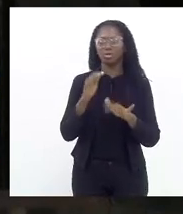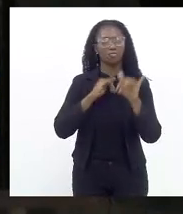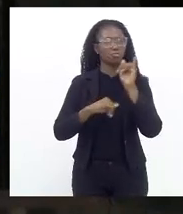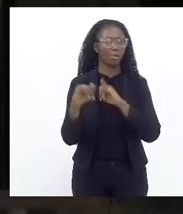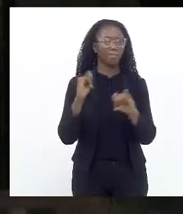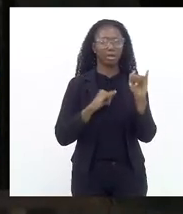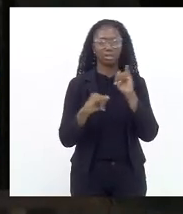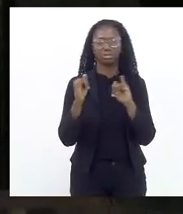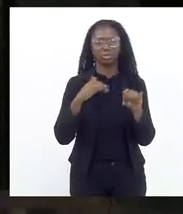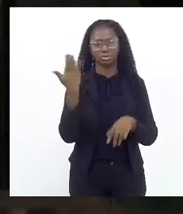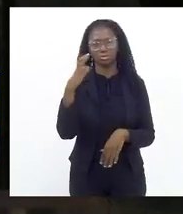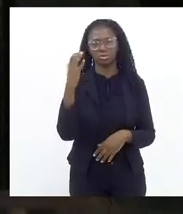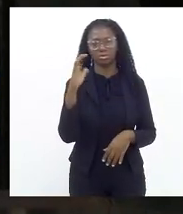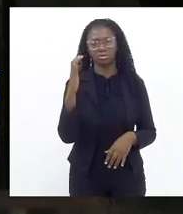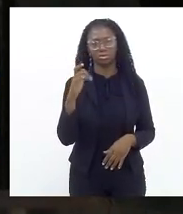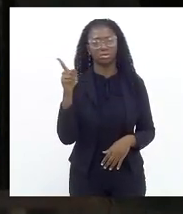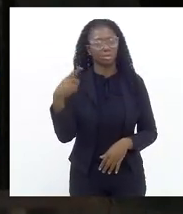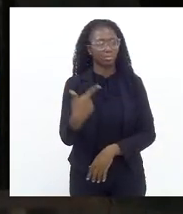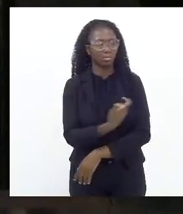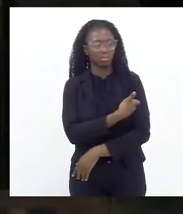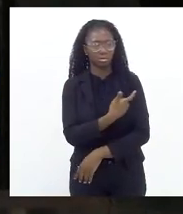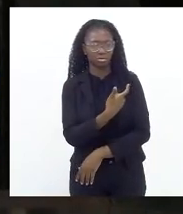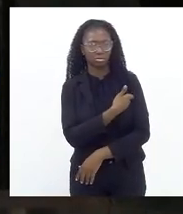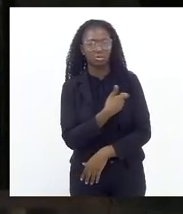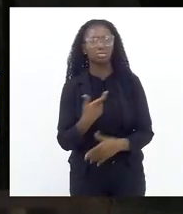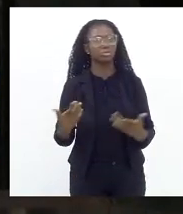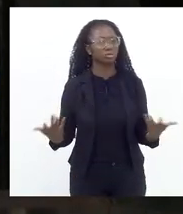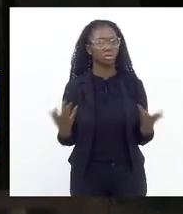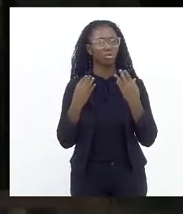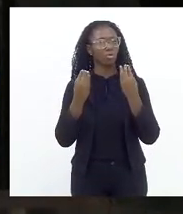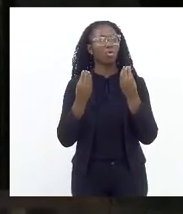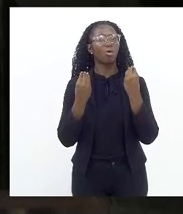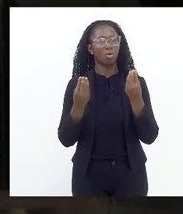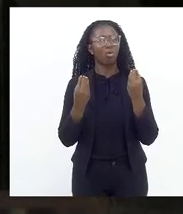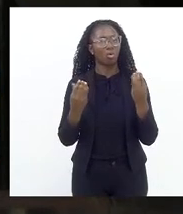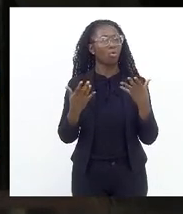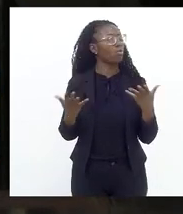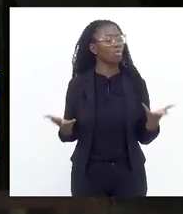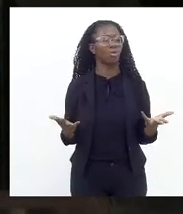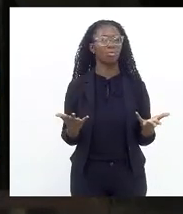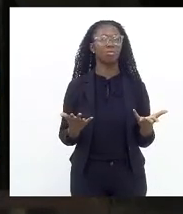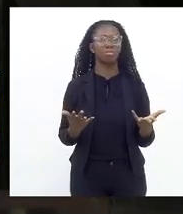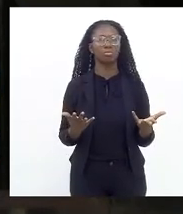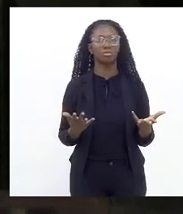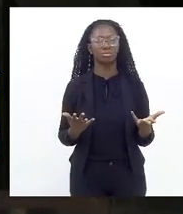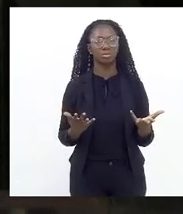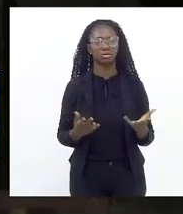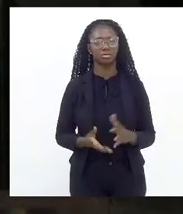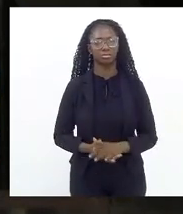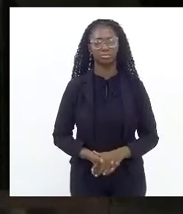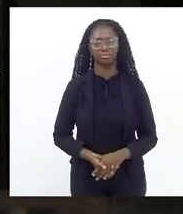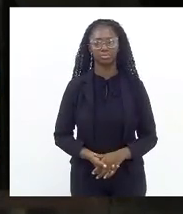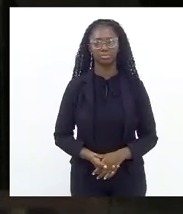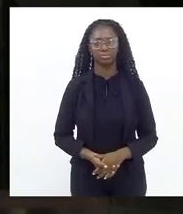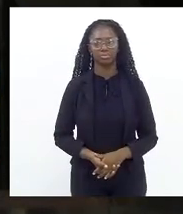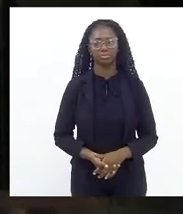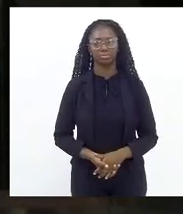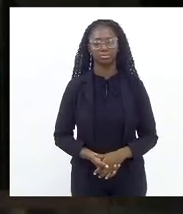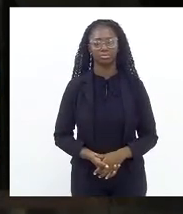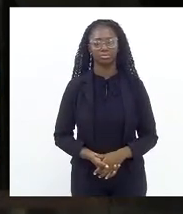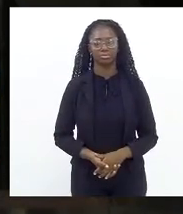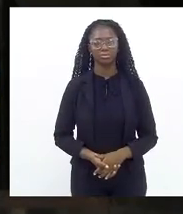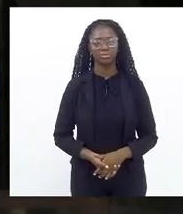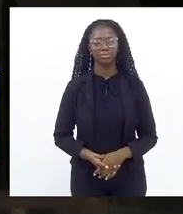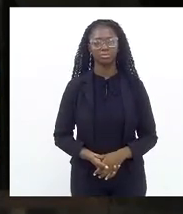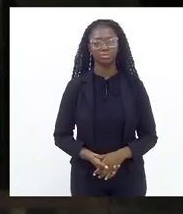informação científica na área da imunologia, da epidemiologia, da virologia. O que